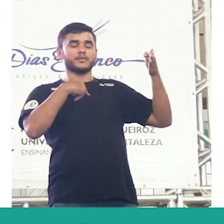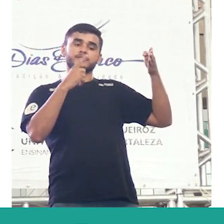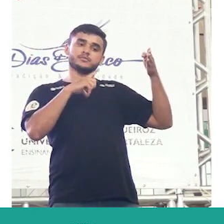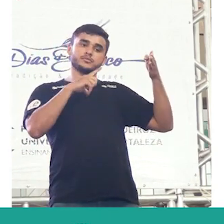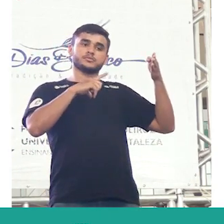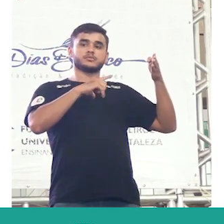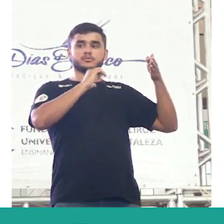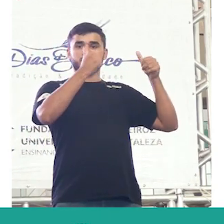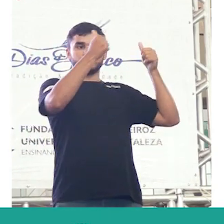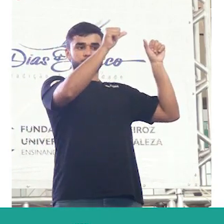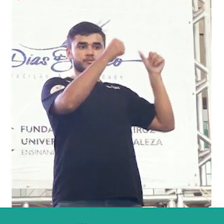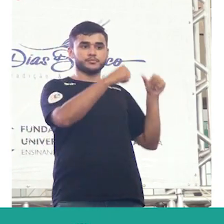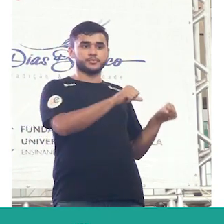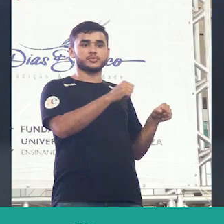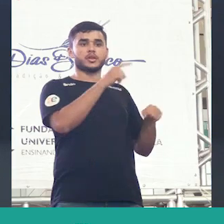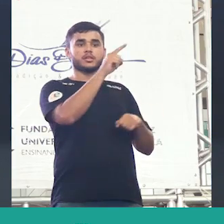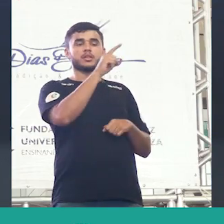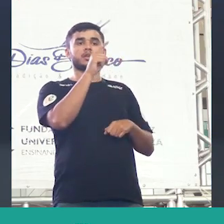carro?